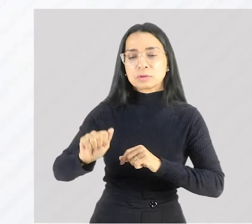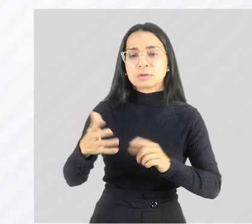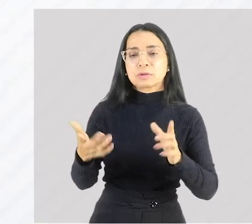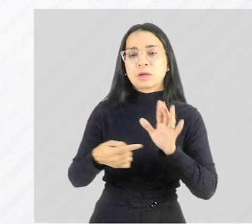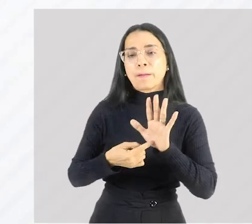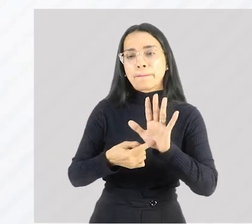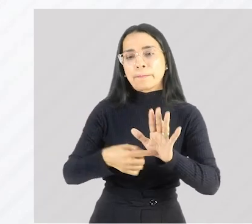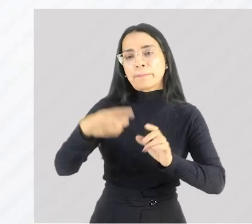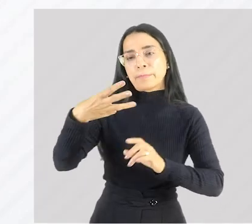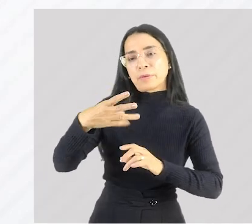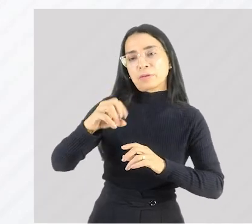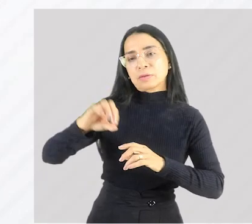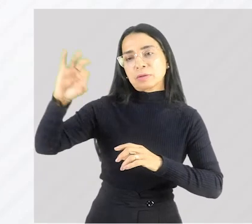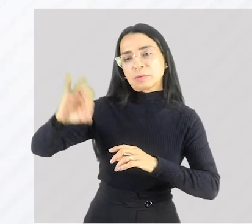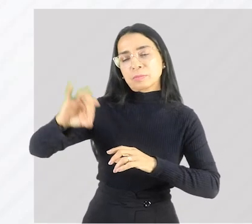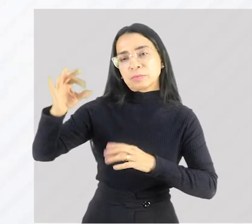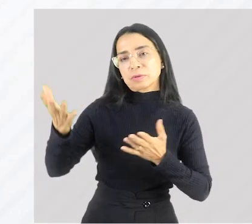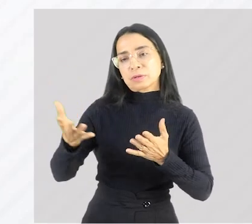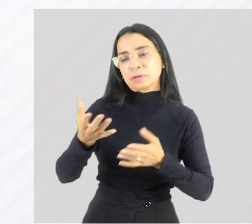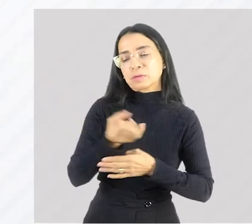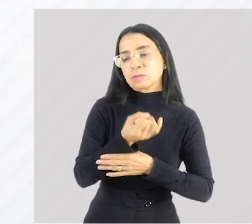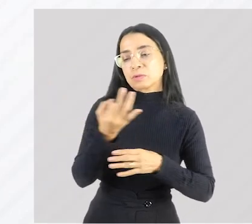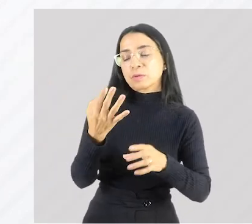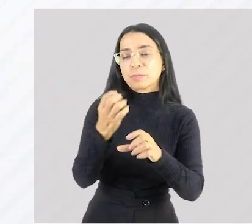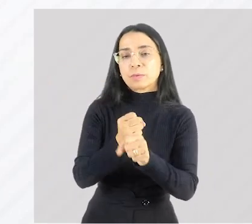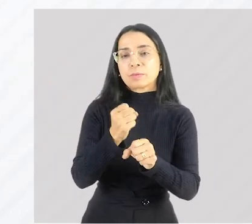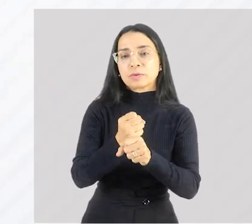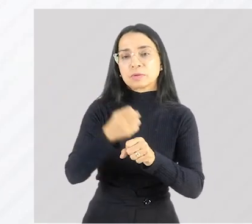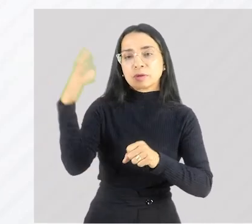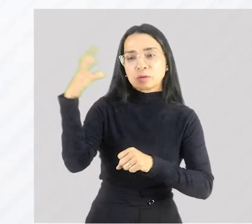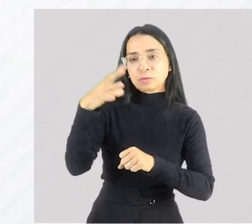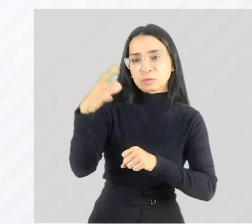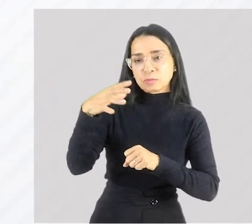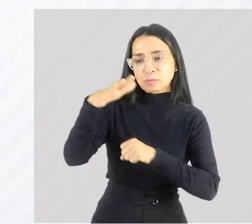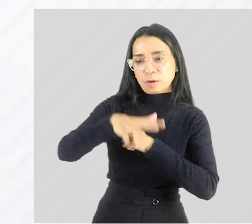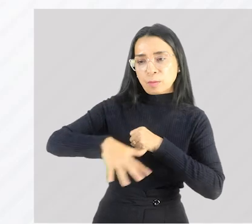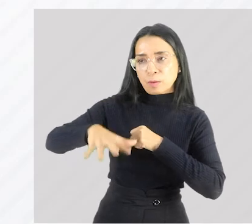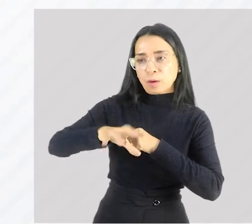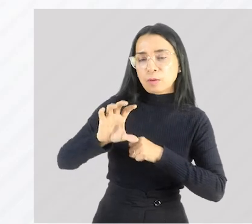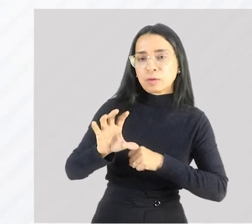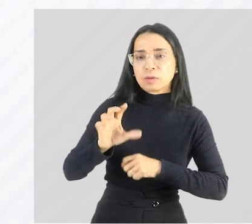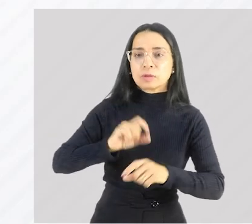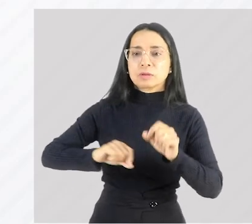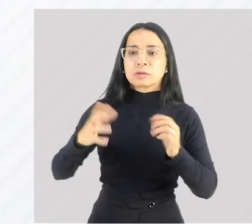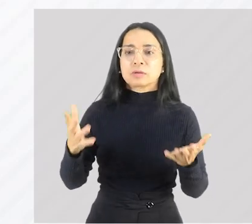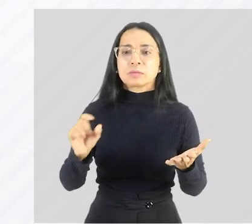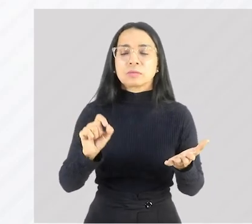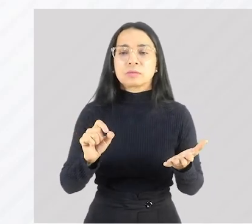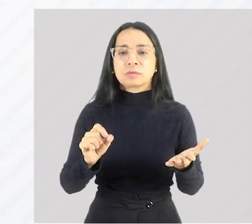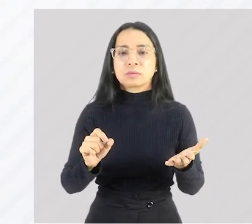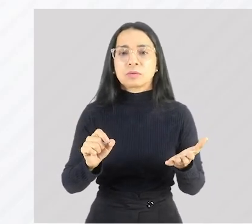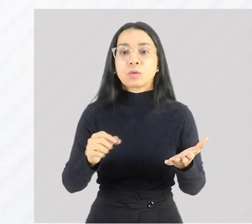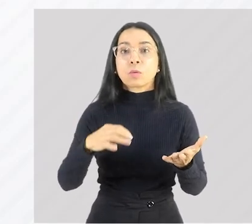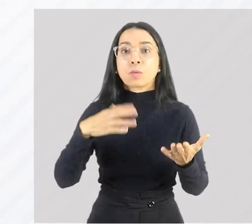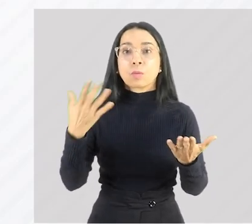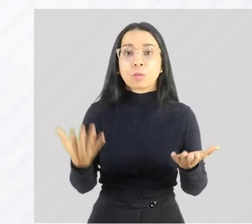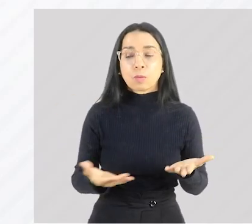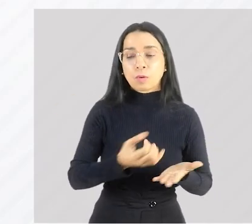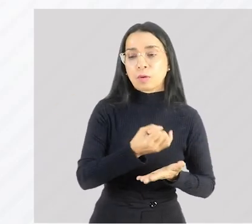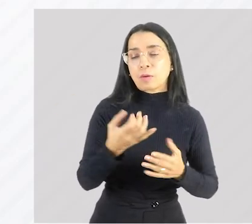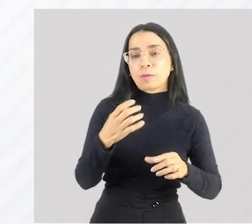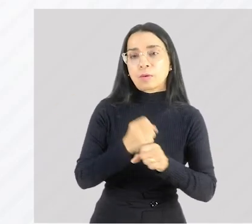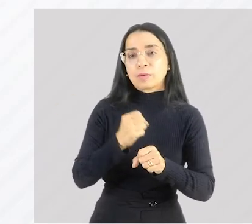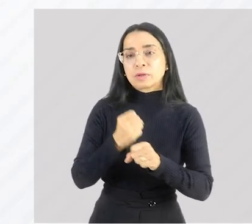de chuva nessa região qual é a probabilidade desse morador se atrasar para o serviço no dia